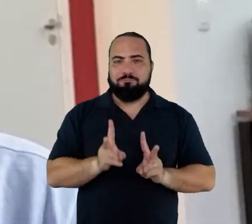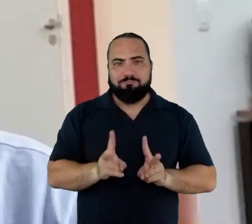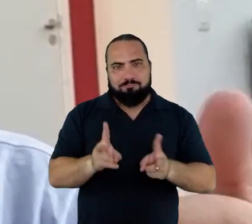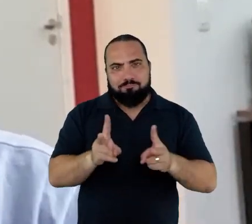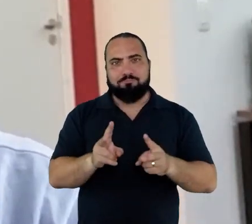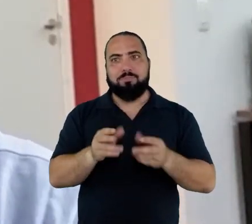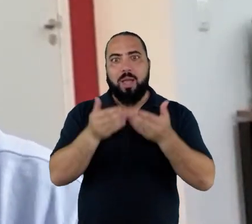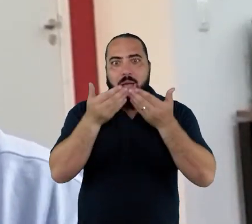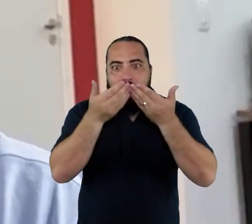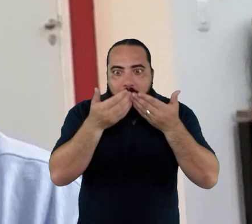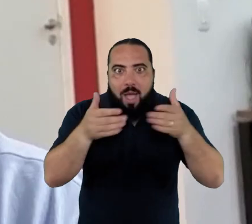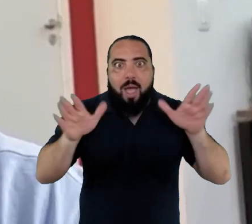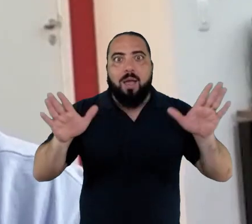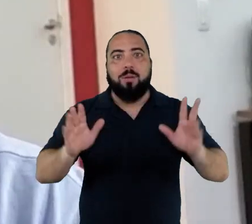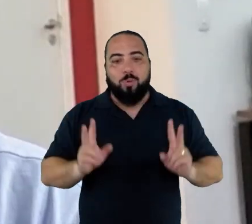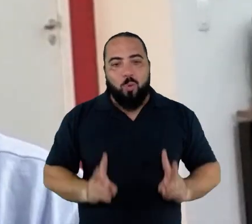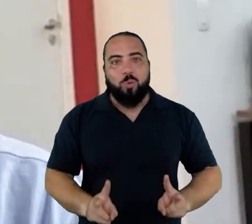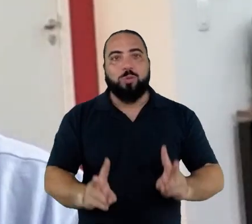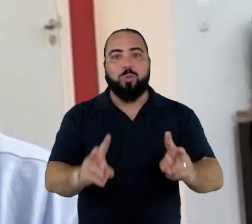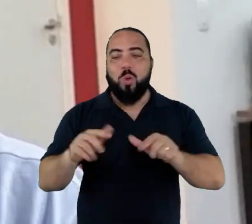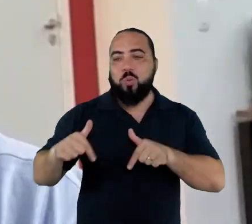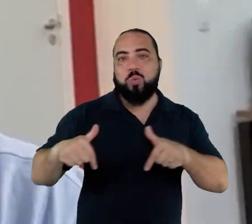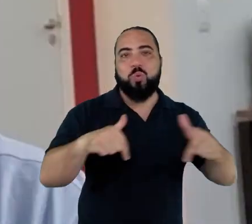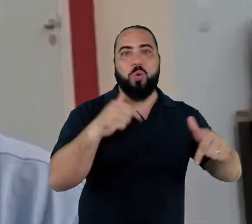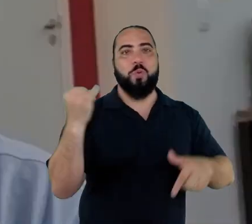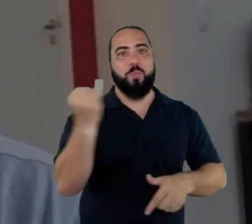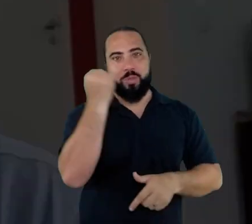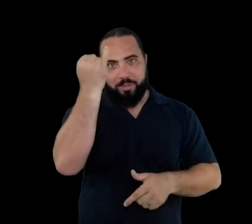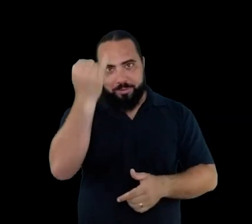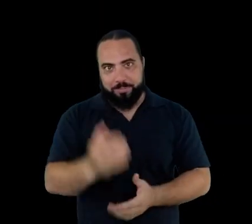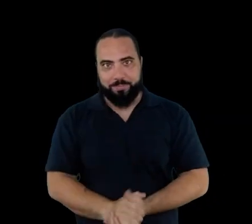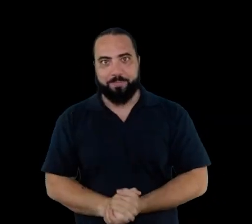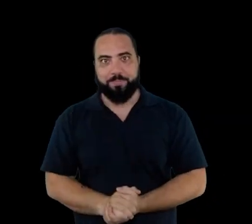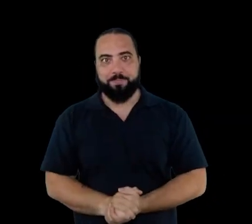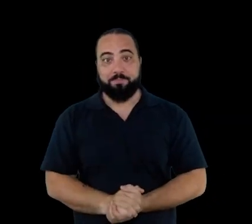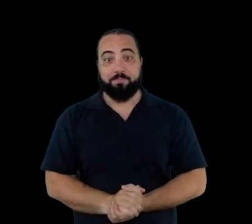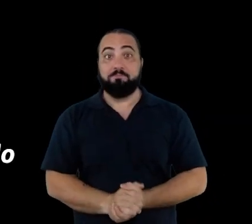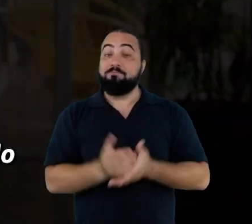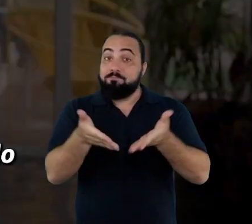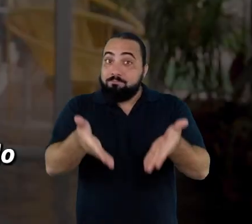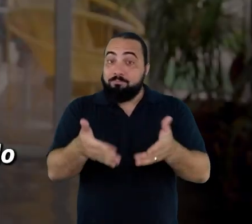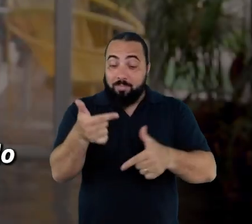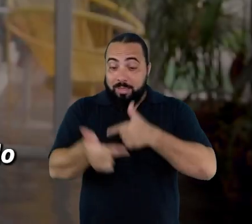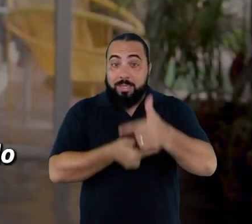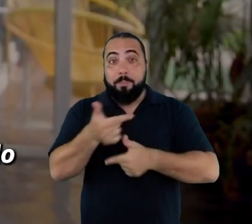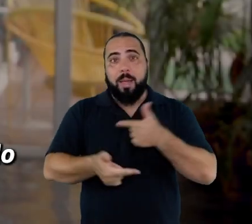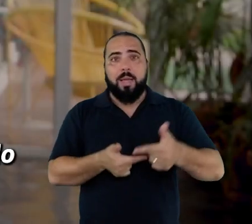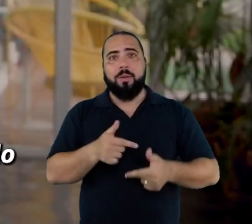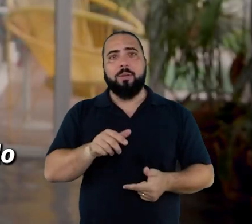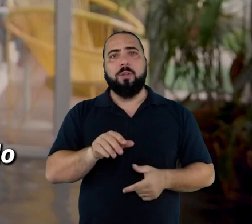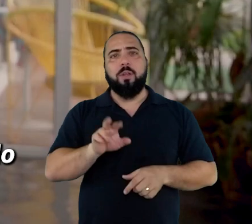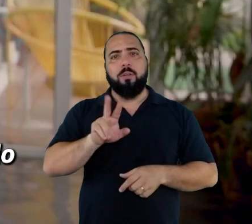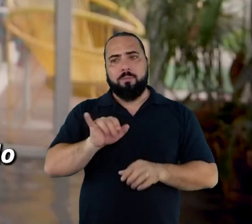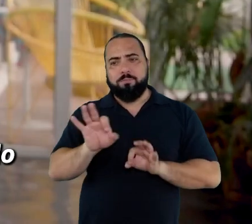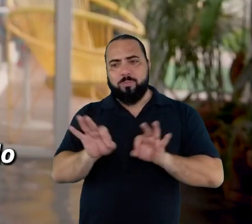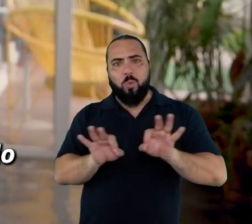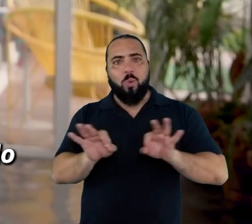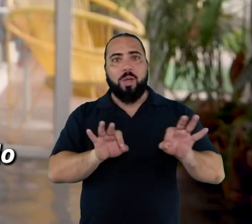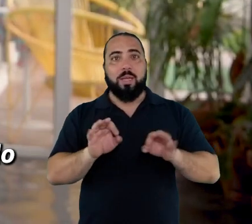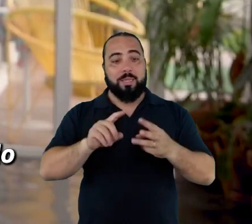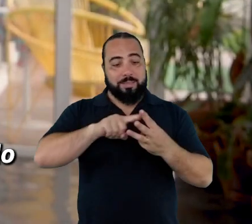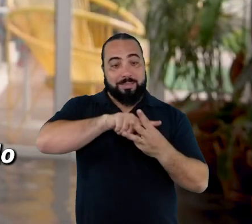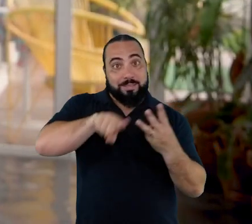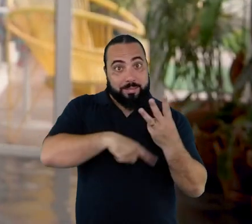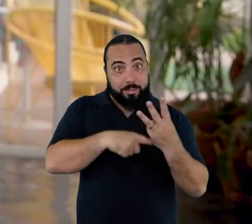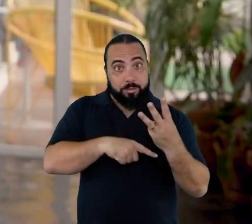manter e de expandir essa iniciativa tão importante. Os artistas e as obras. E esse trabalho ele vai ser organizado em 3